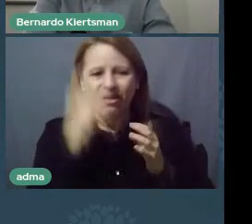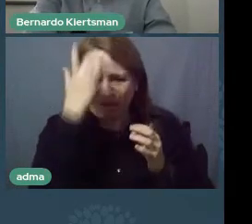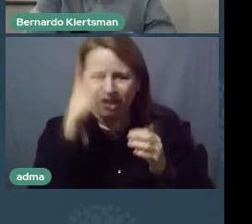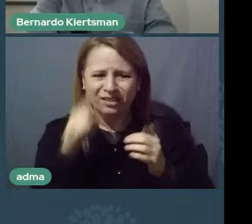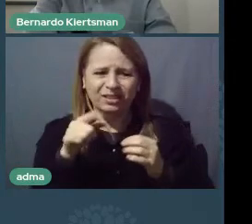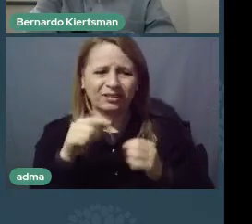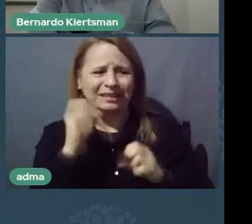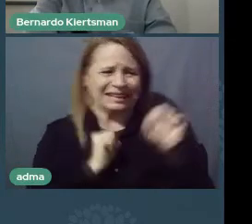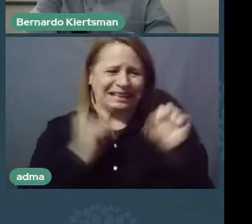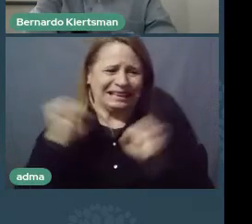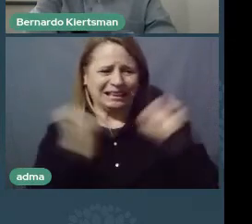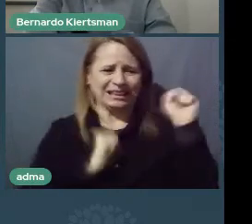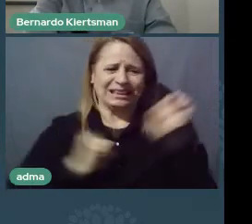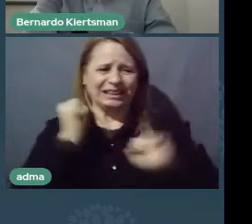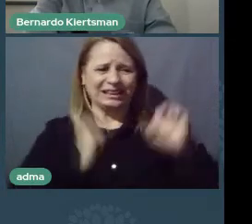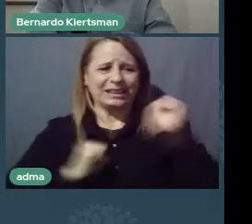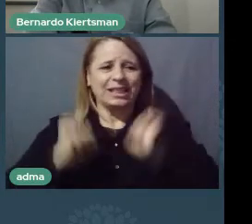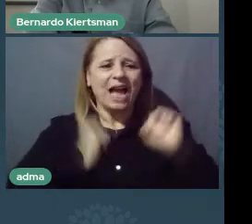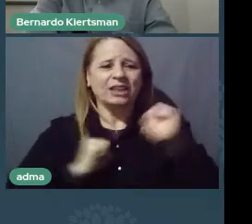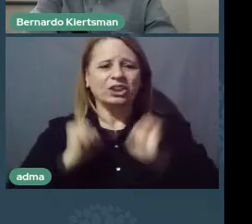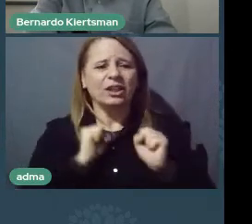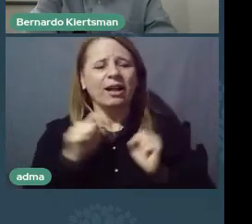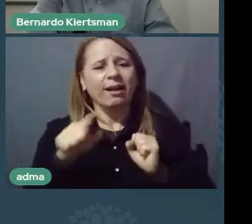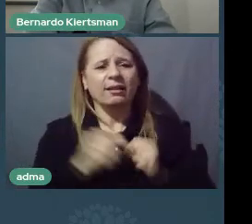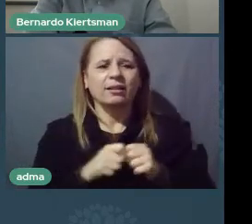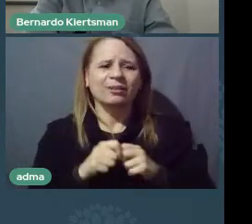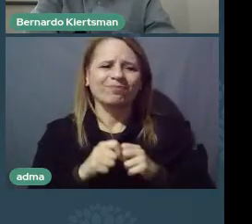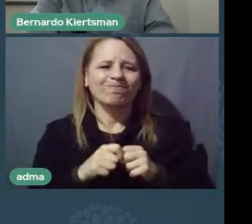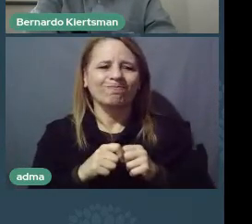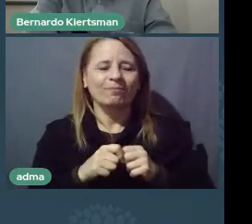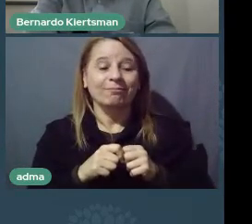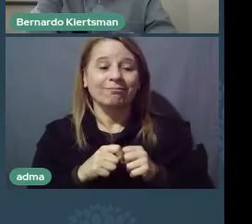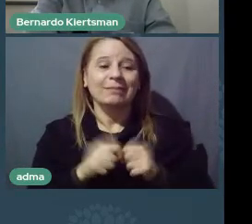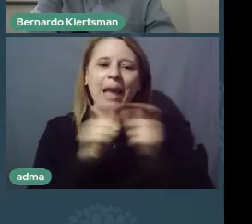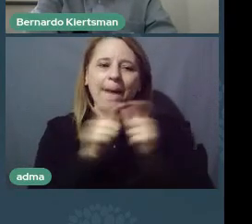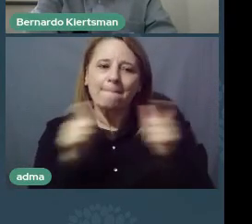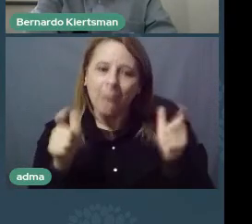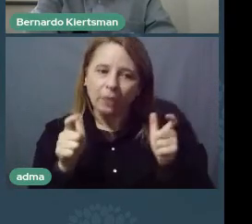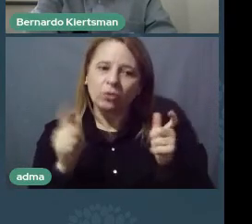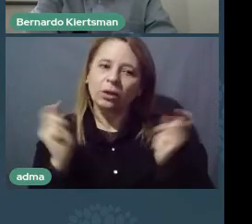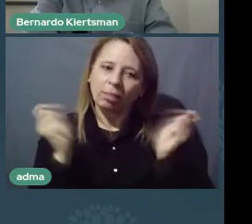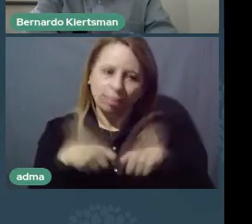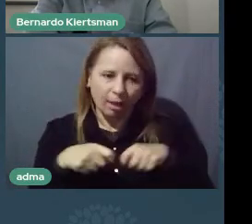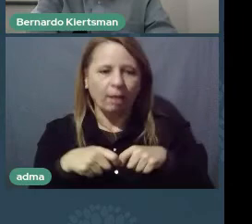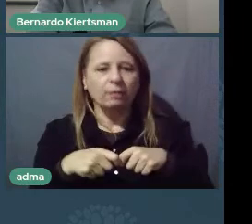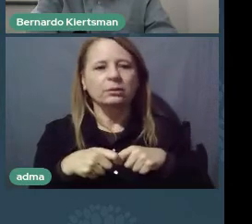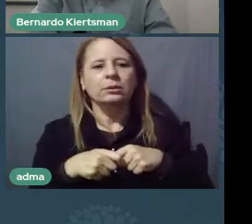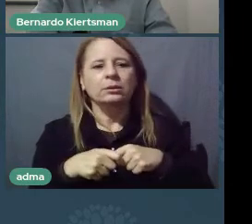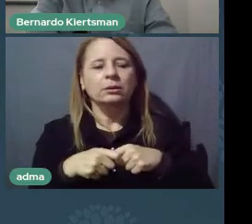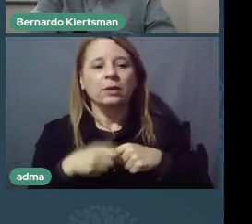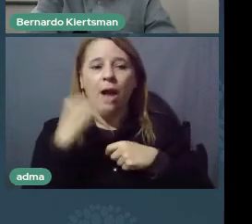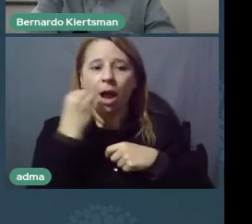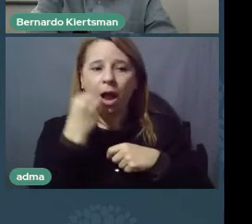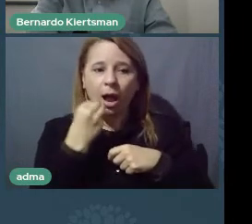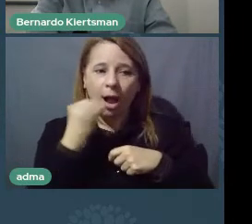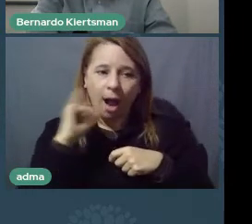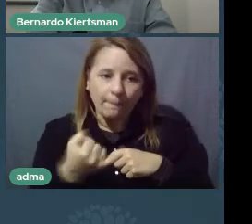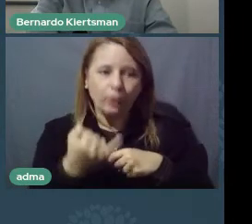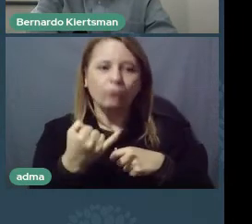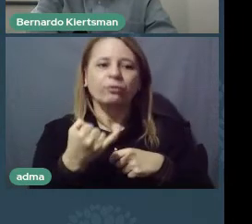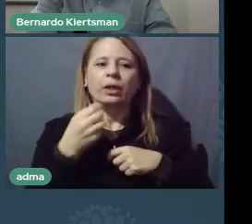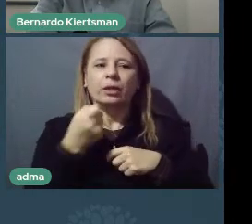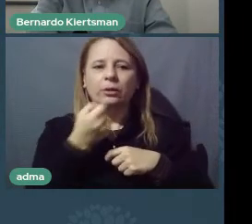né? A grande maioria a gente consegue fazer com que aproveite de uma